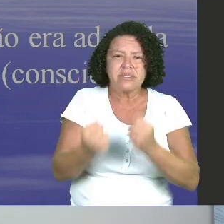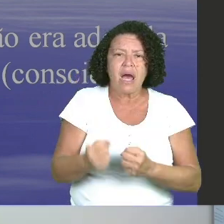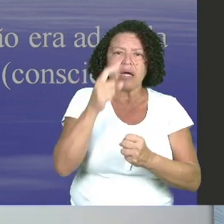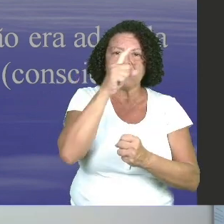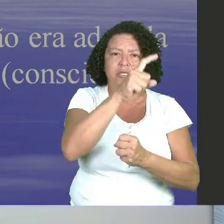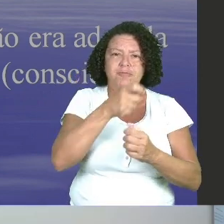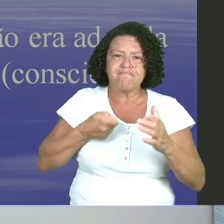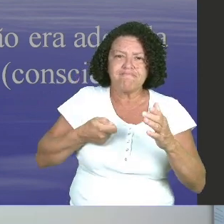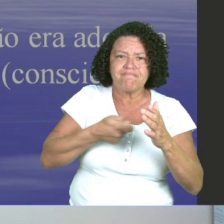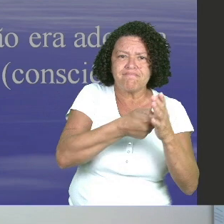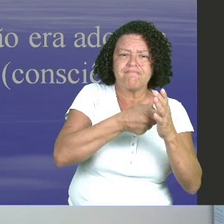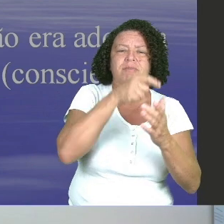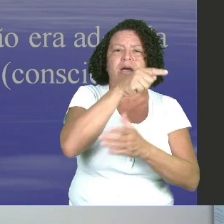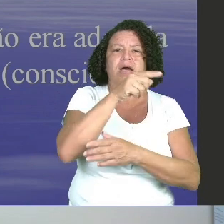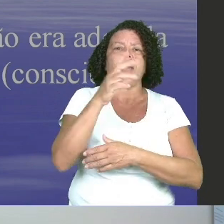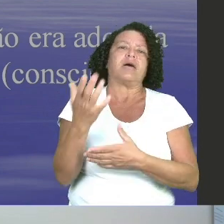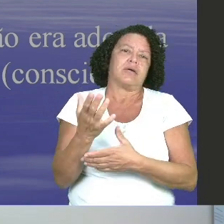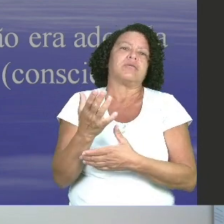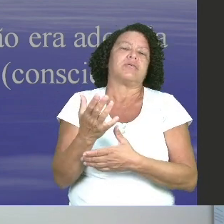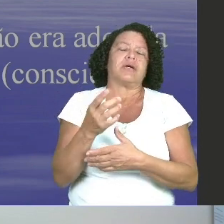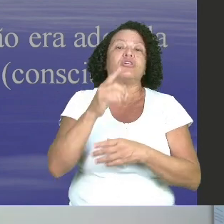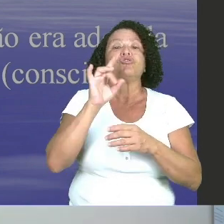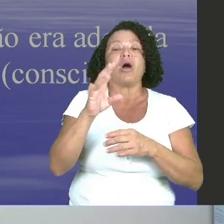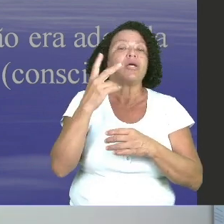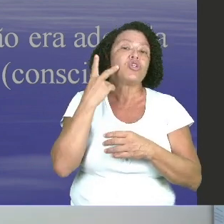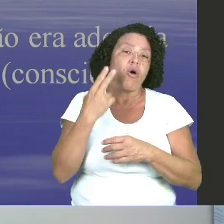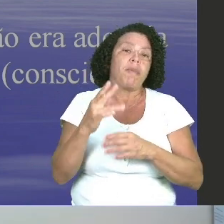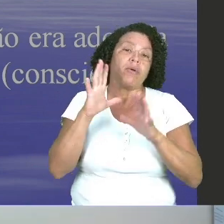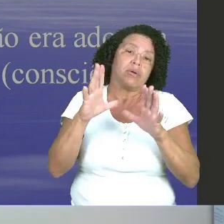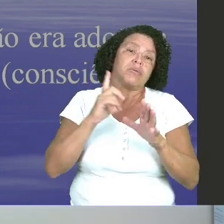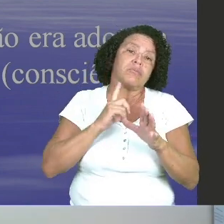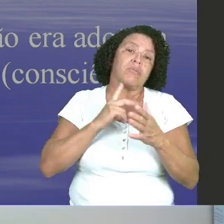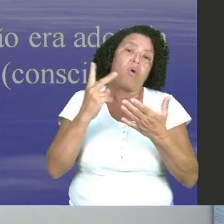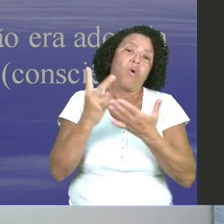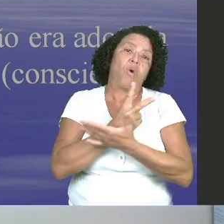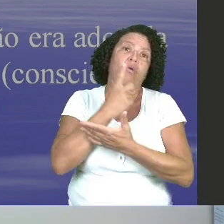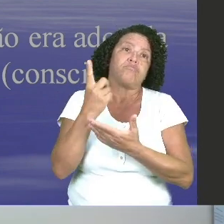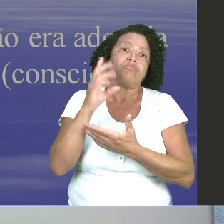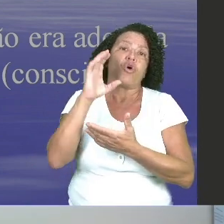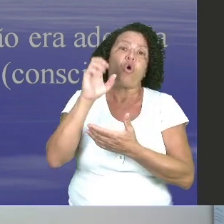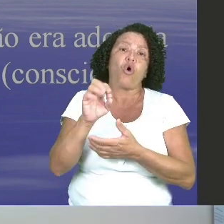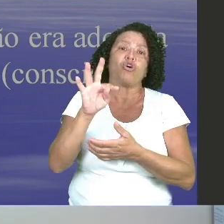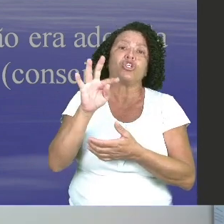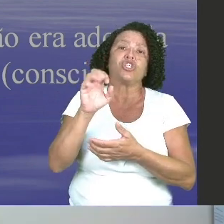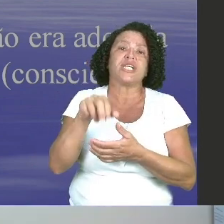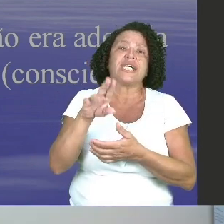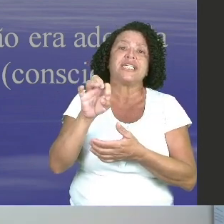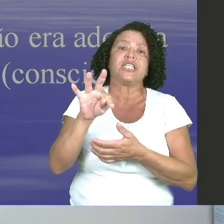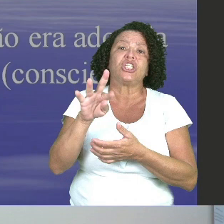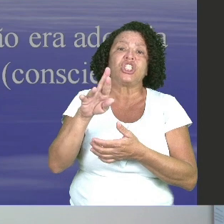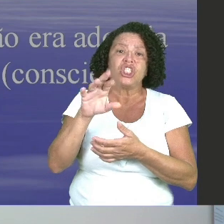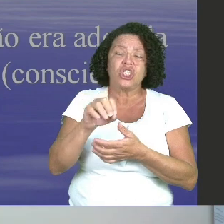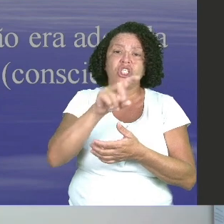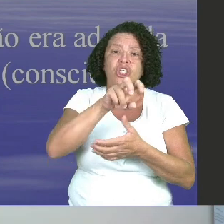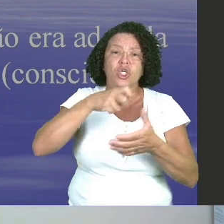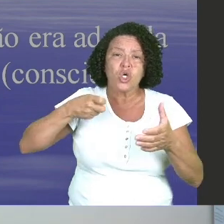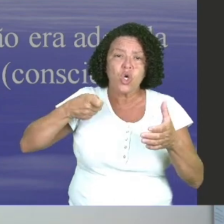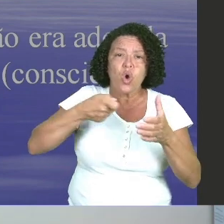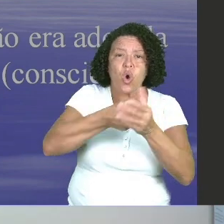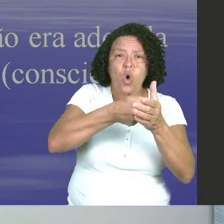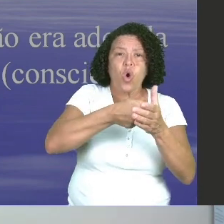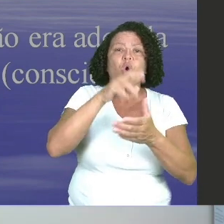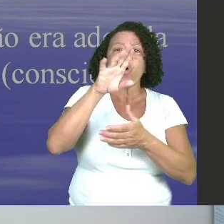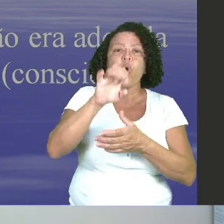algo normal. Só que houve Constantino que a condenou e no Concílio de